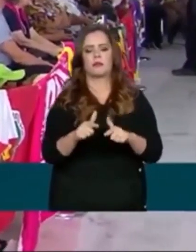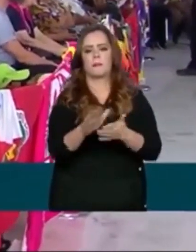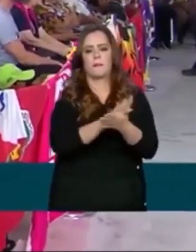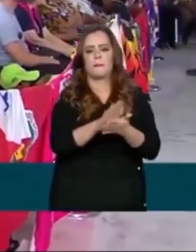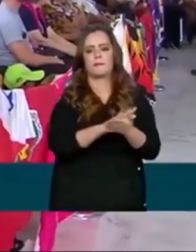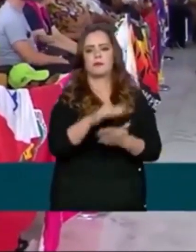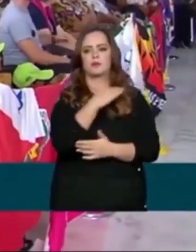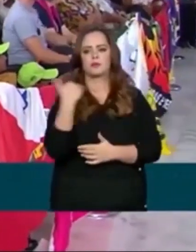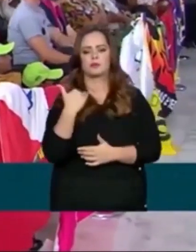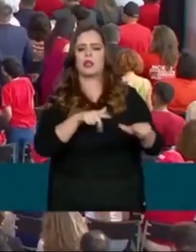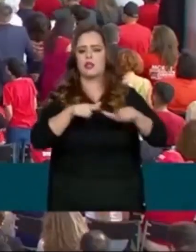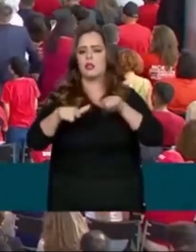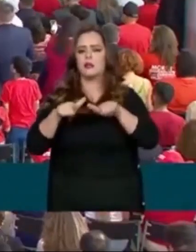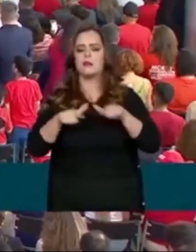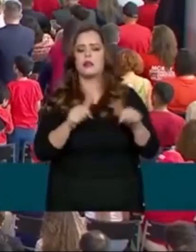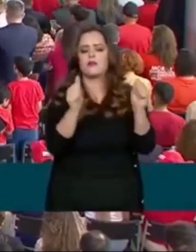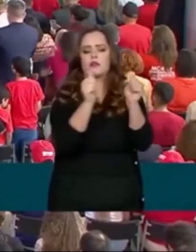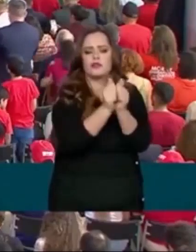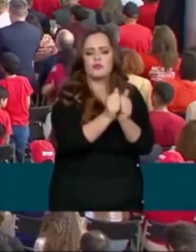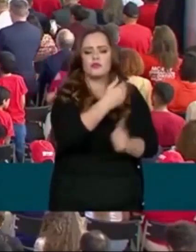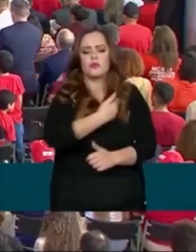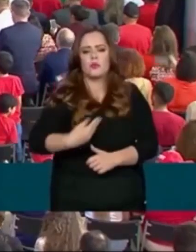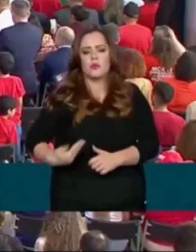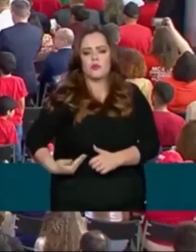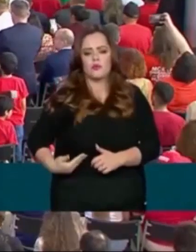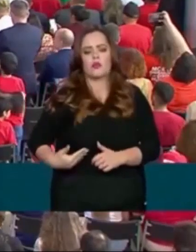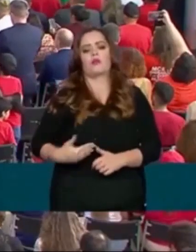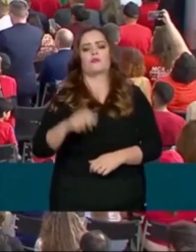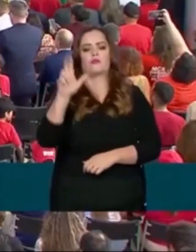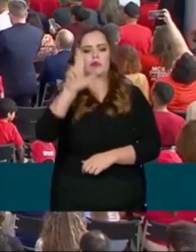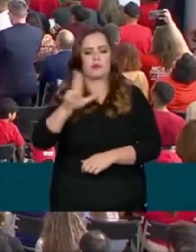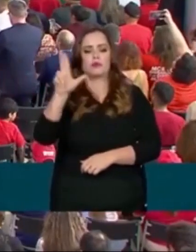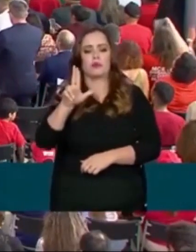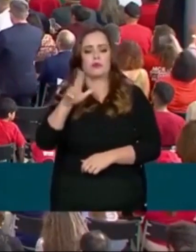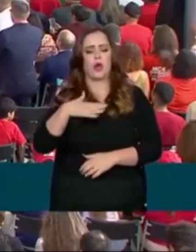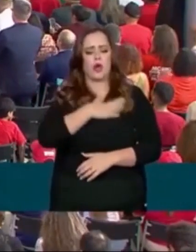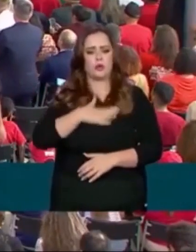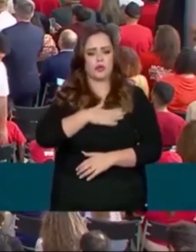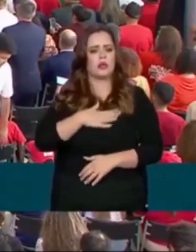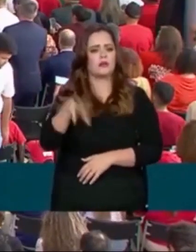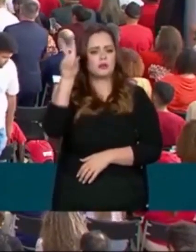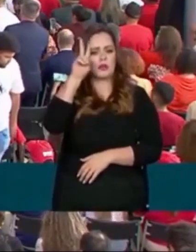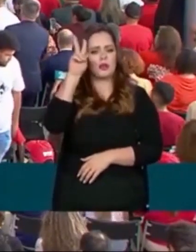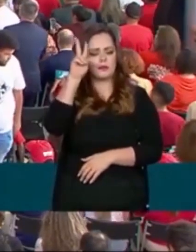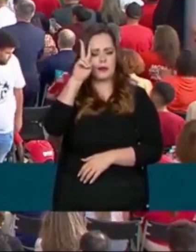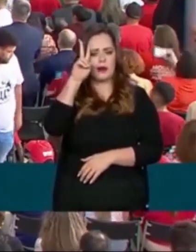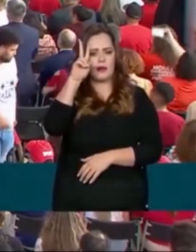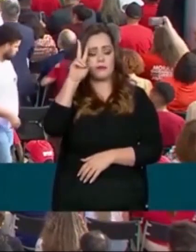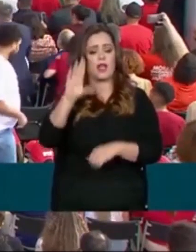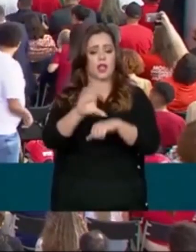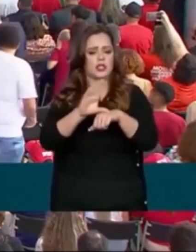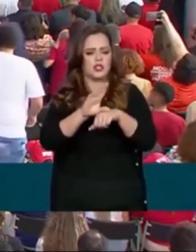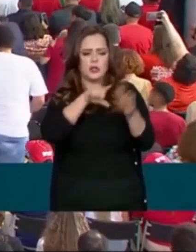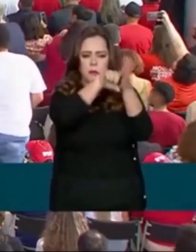a cada 3 meses. Já o outro decreto cria o Sistema de Participação Social Interministerial,